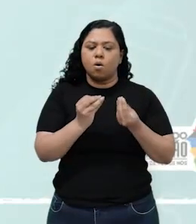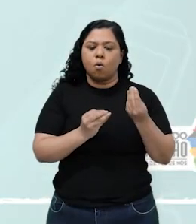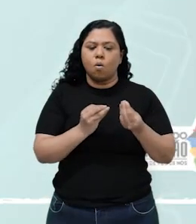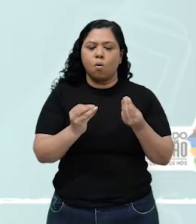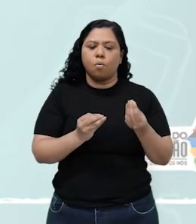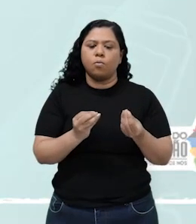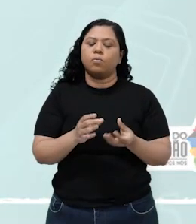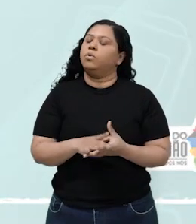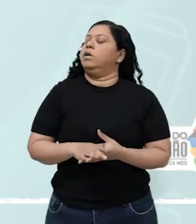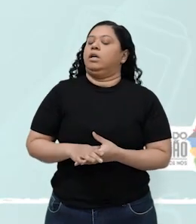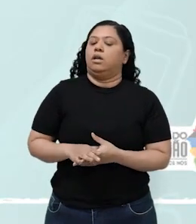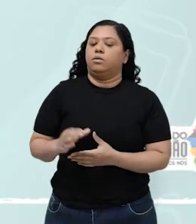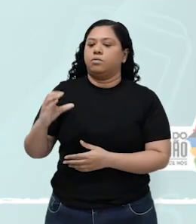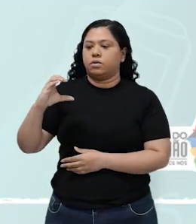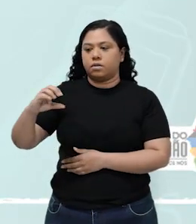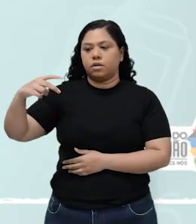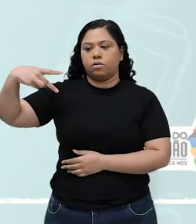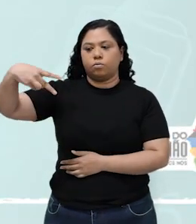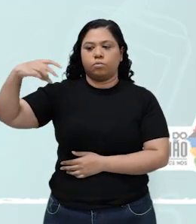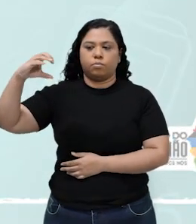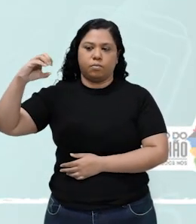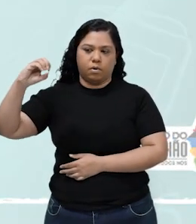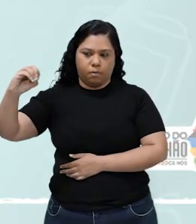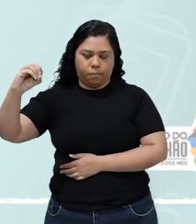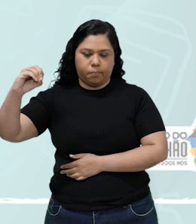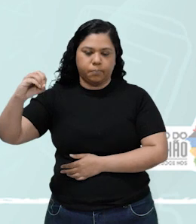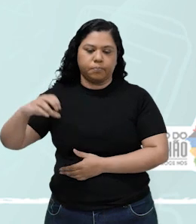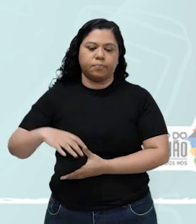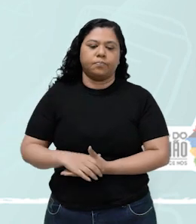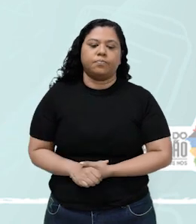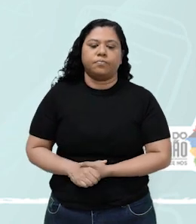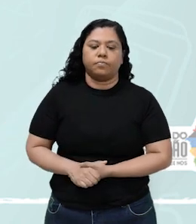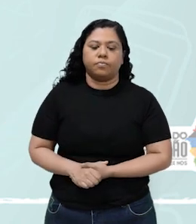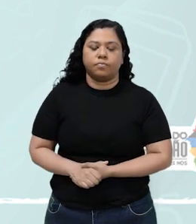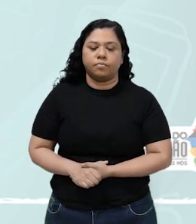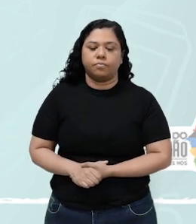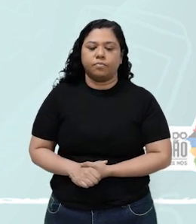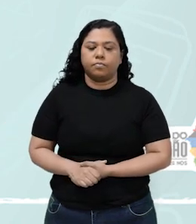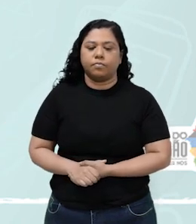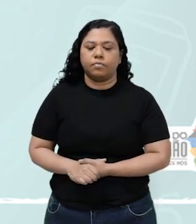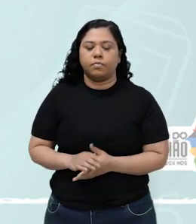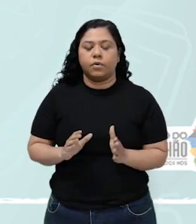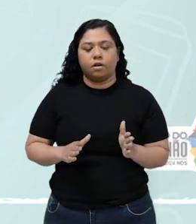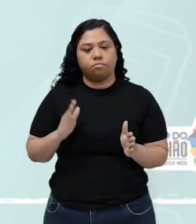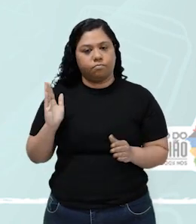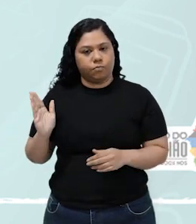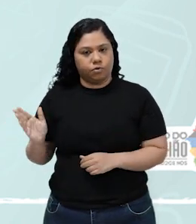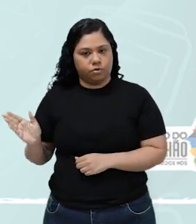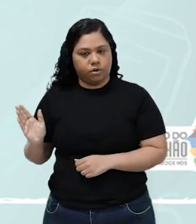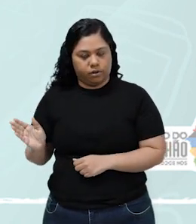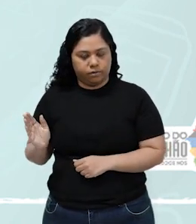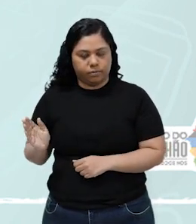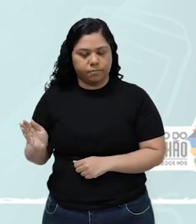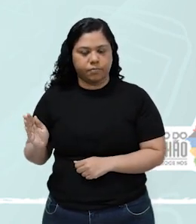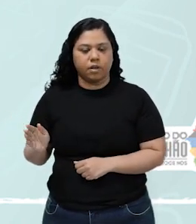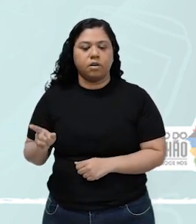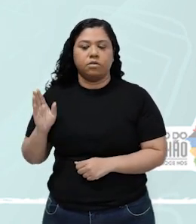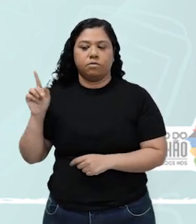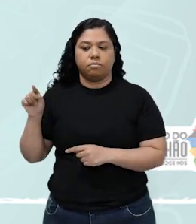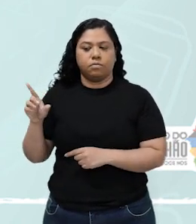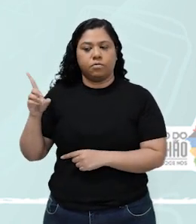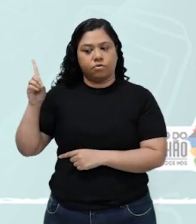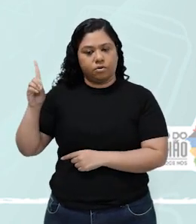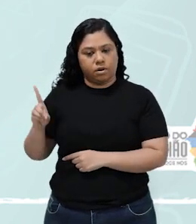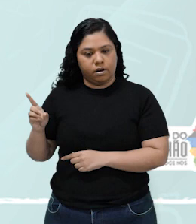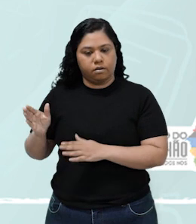que tem a carbonila. Nesse caso aqui, a extremidade é a extremidade direita. Então, da direita para a esquerda, eu